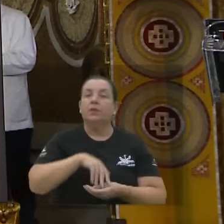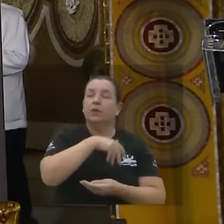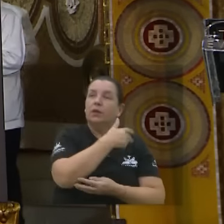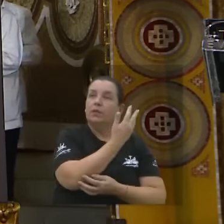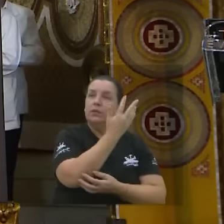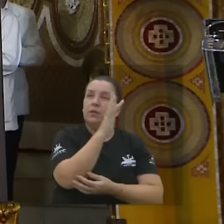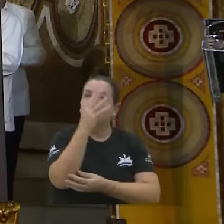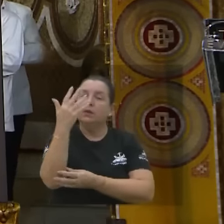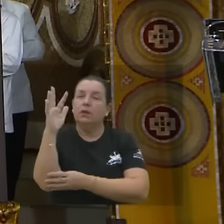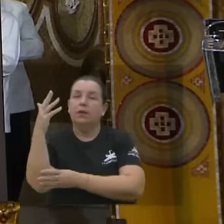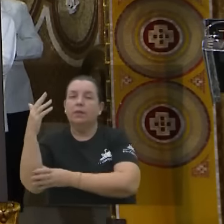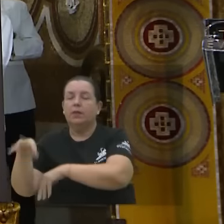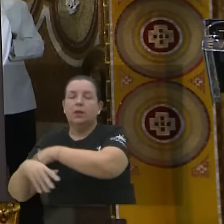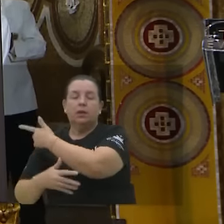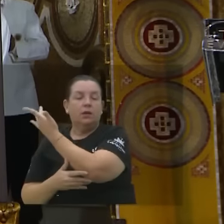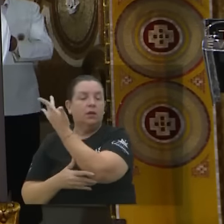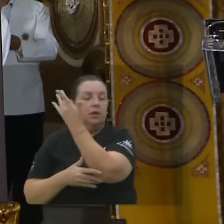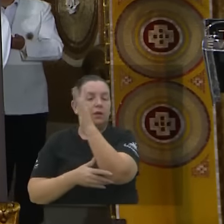prados e